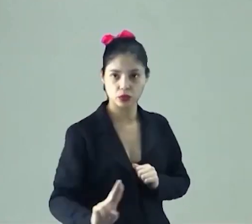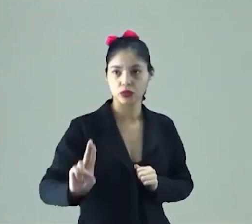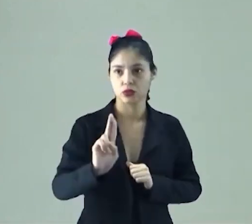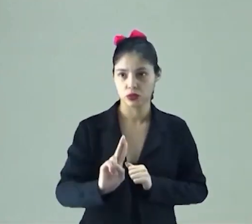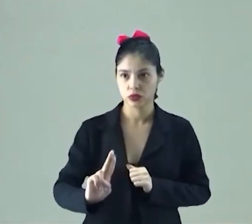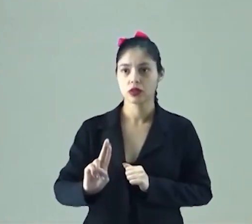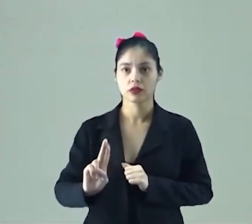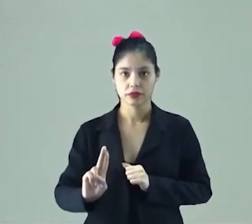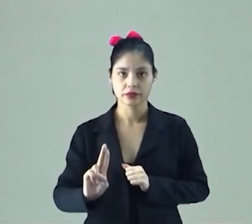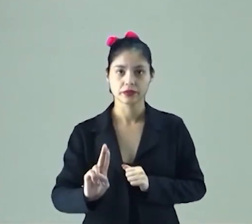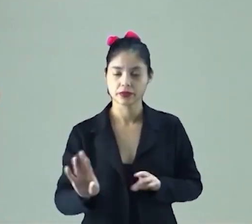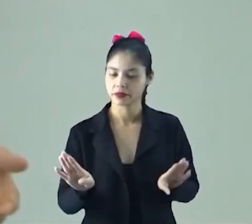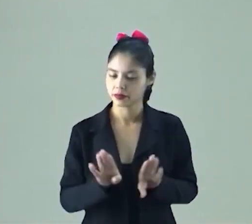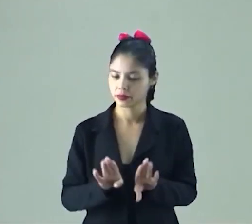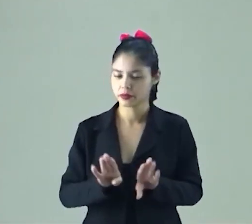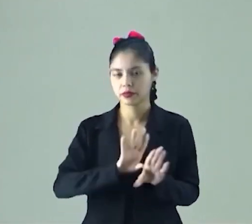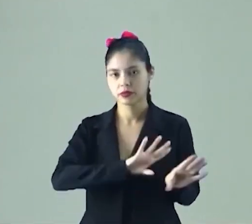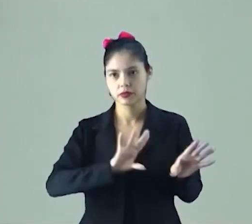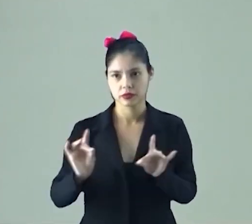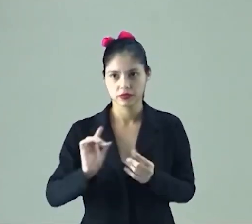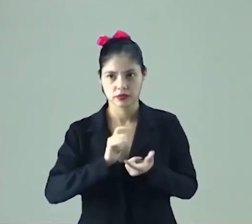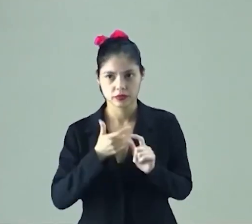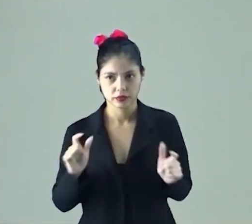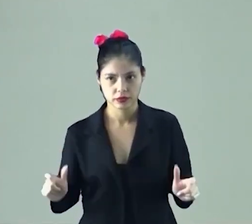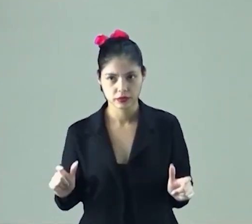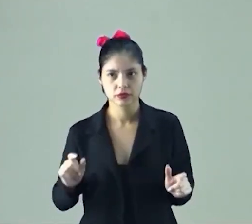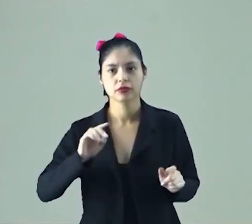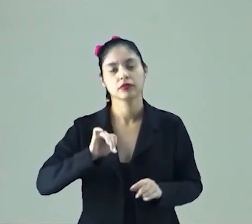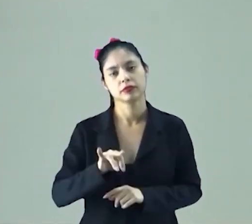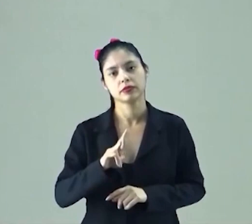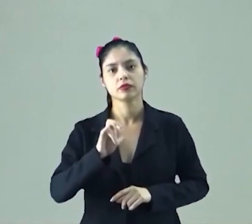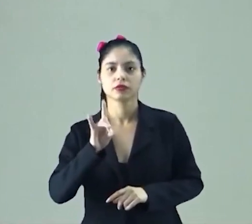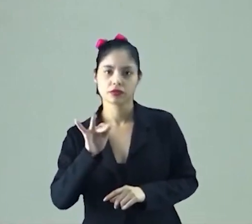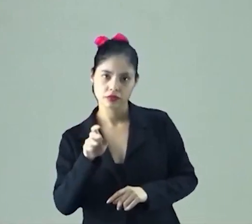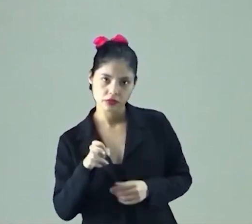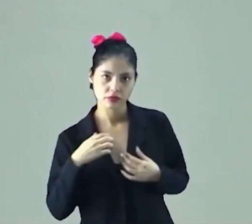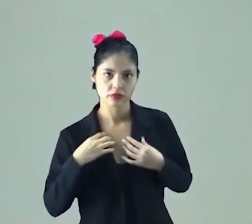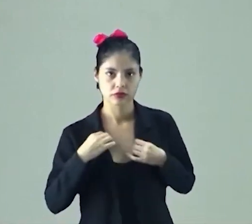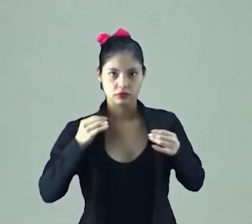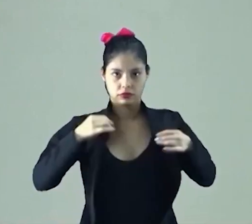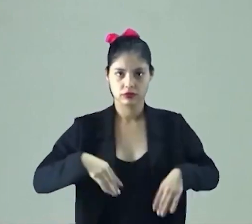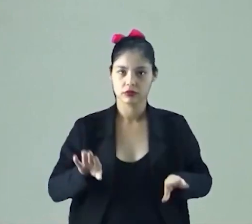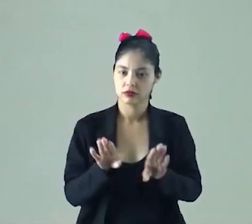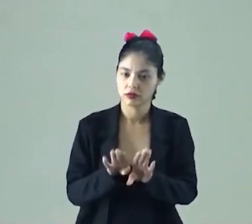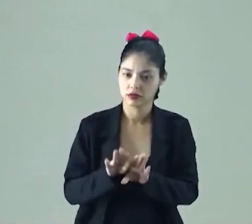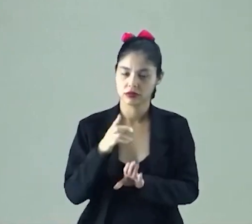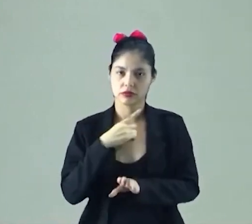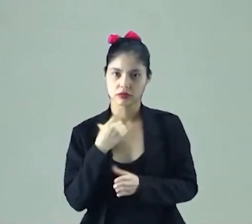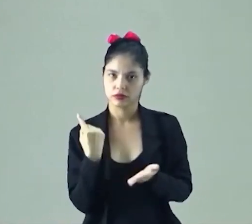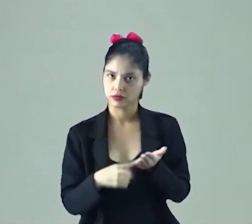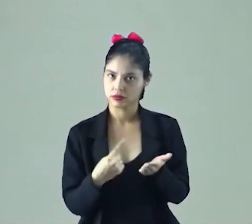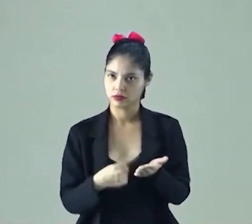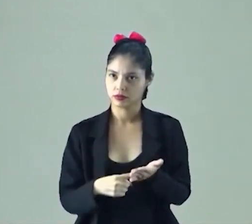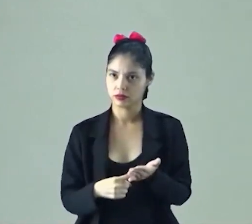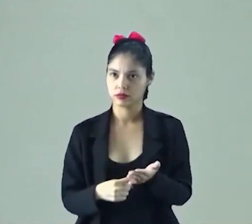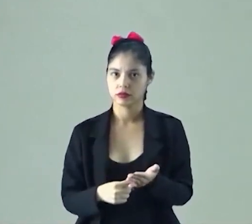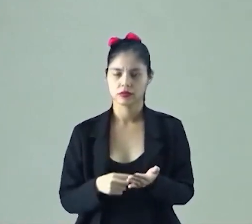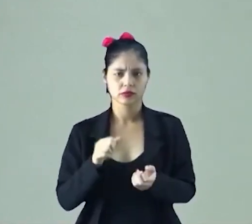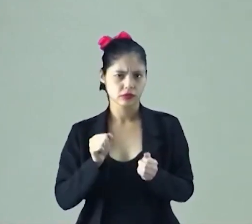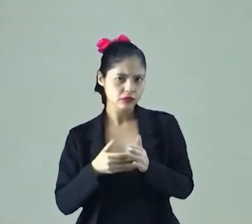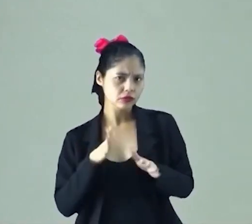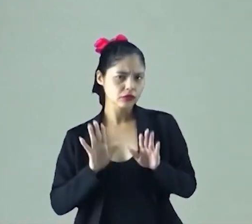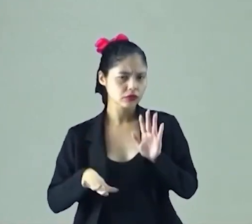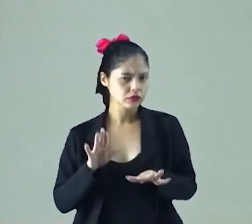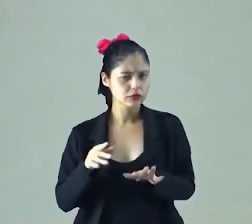como substrato também traz essa grande biodiversidade. E a gente tem que considerar que tem muita coisa que a gente nem